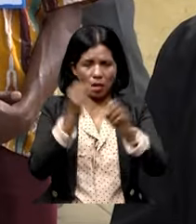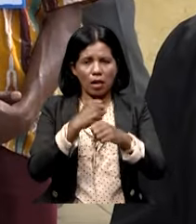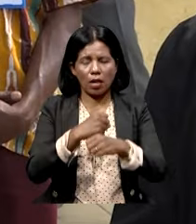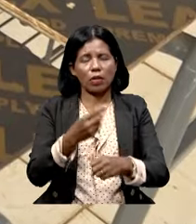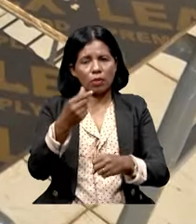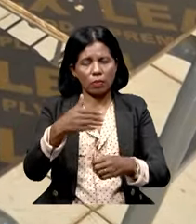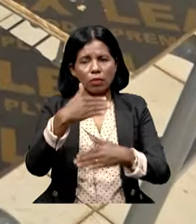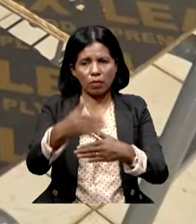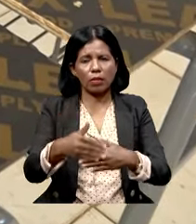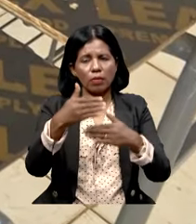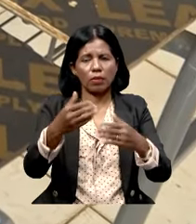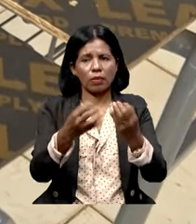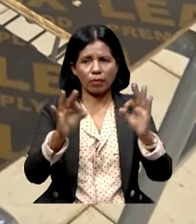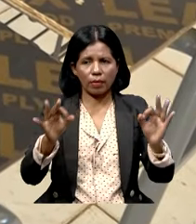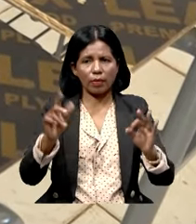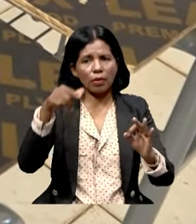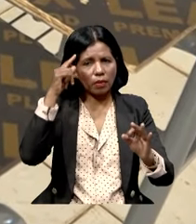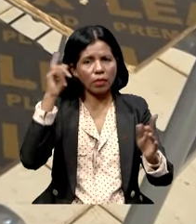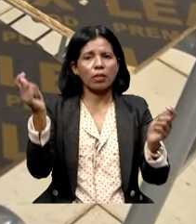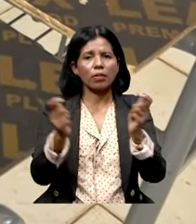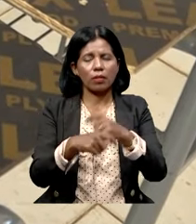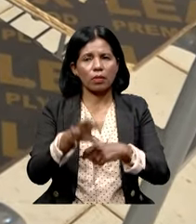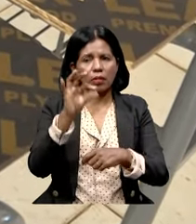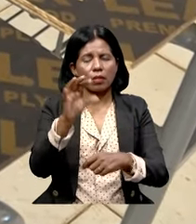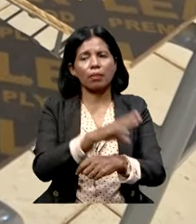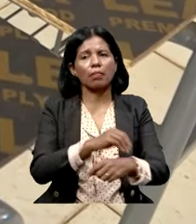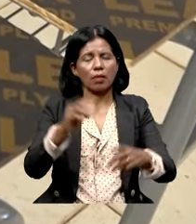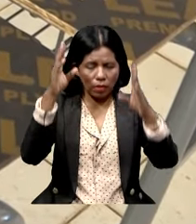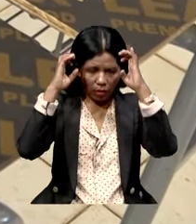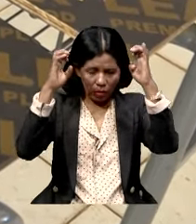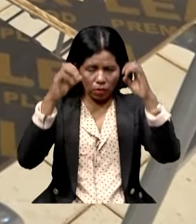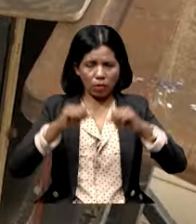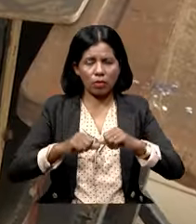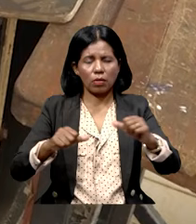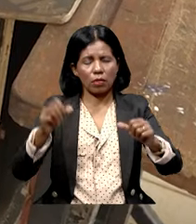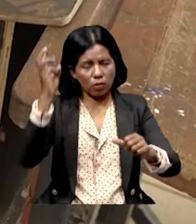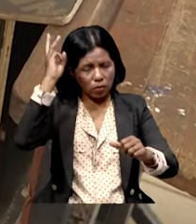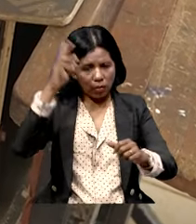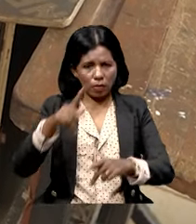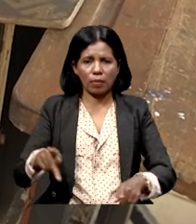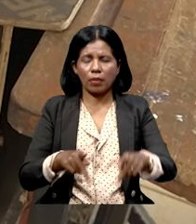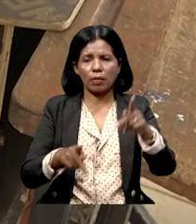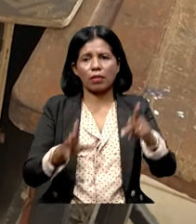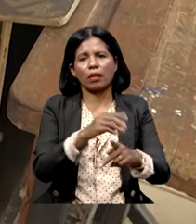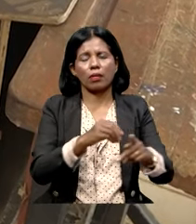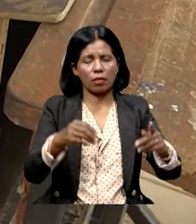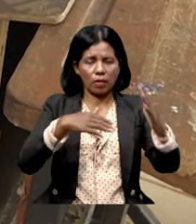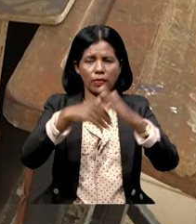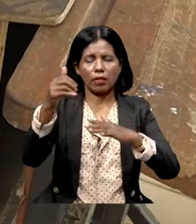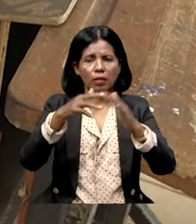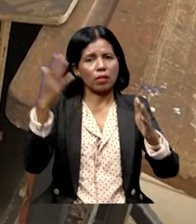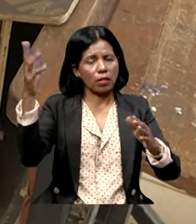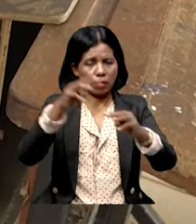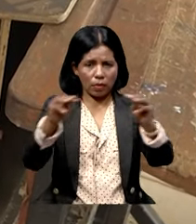tora mata. Durante o governo troca da La Siaona, mas o setor de educação continua a ser preocupação pública, lhe infraestrutura e a